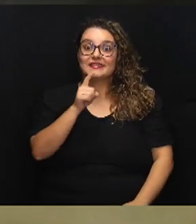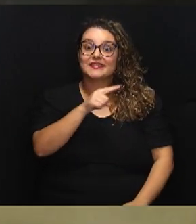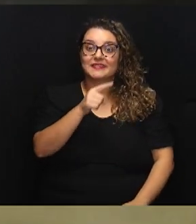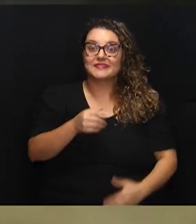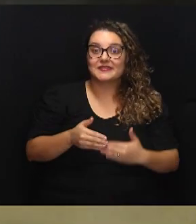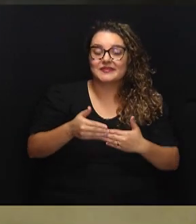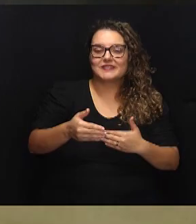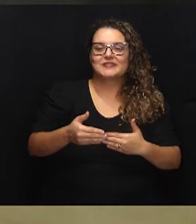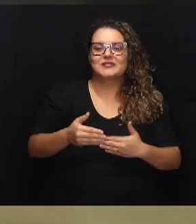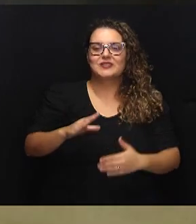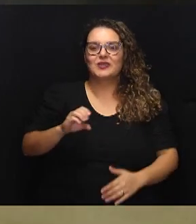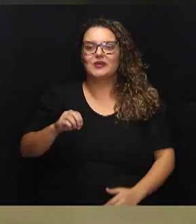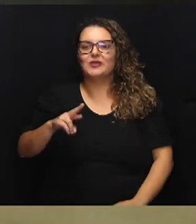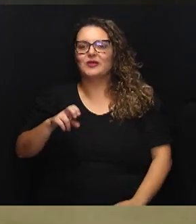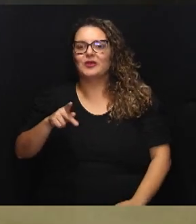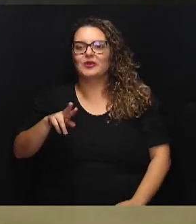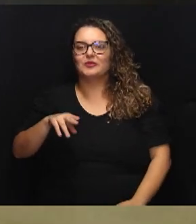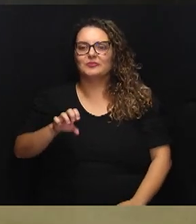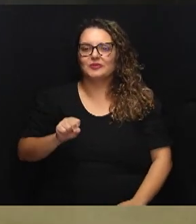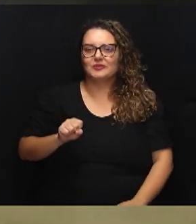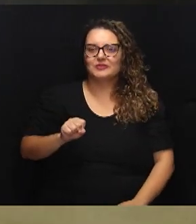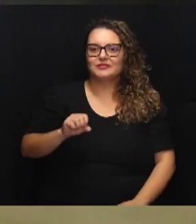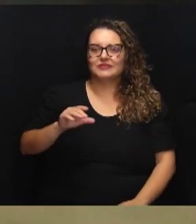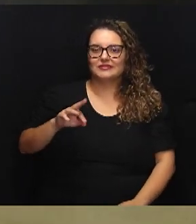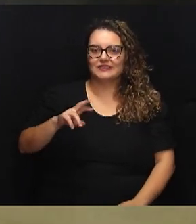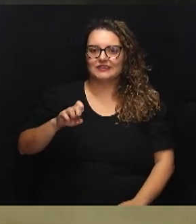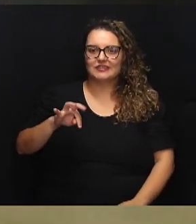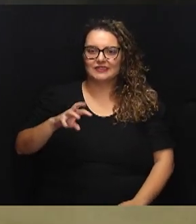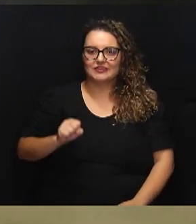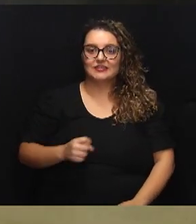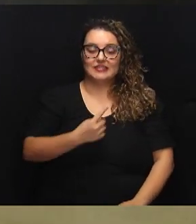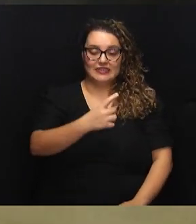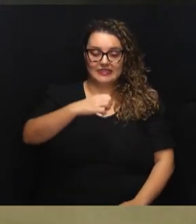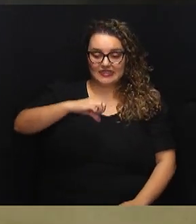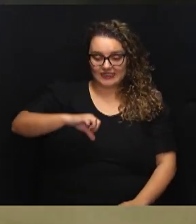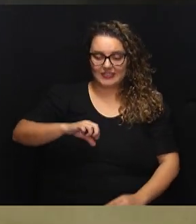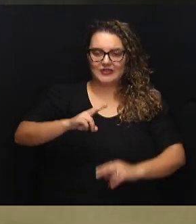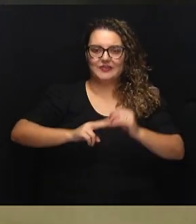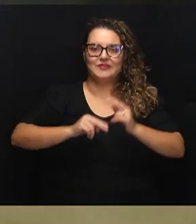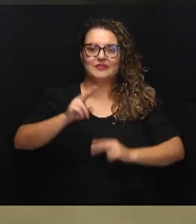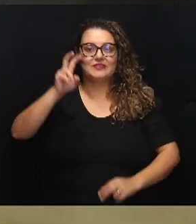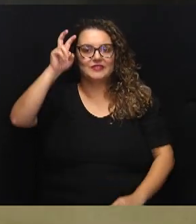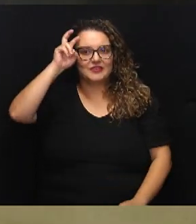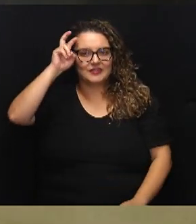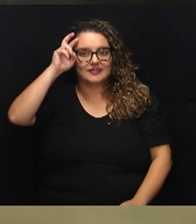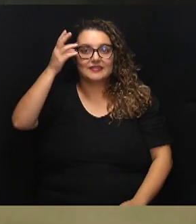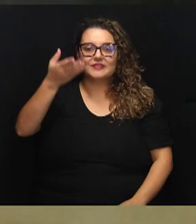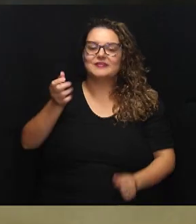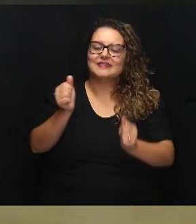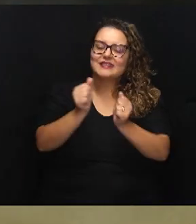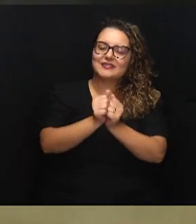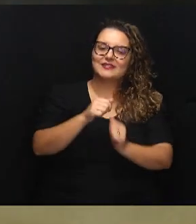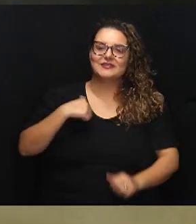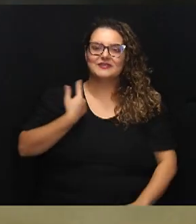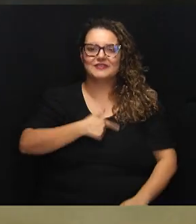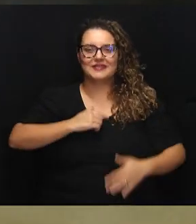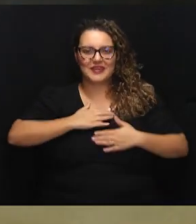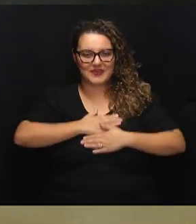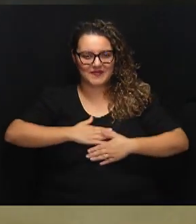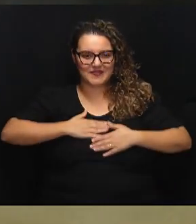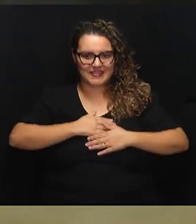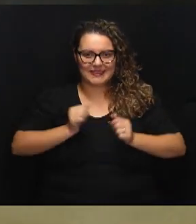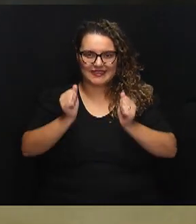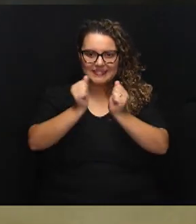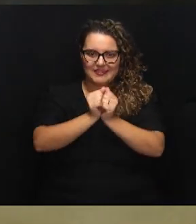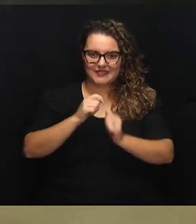de Corpus Christi, hoje é dia 19 de junho, quinta-feira, e você com a gente, né? É um prazer ter a sua